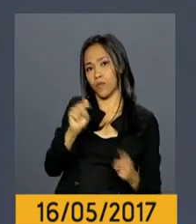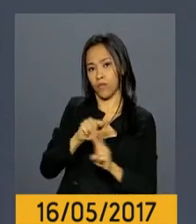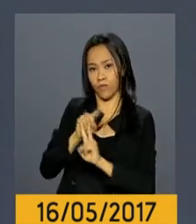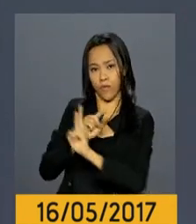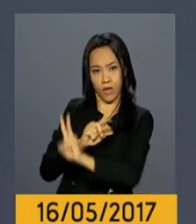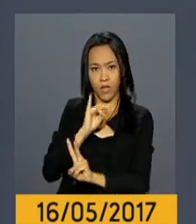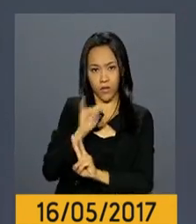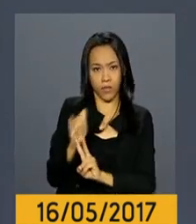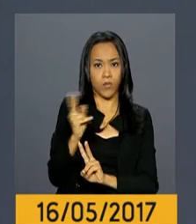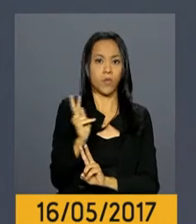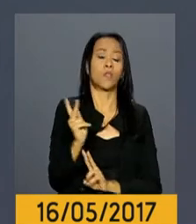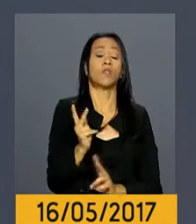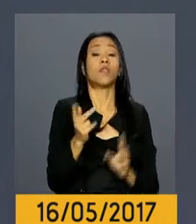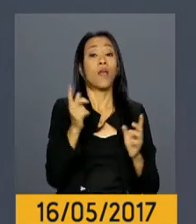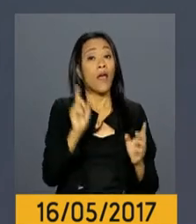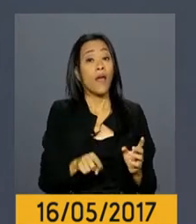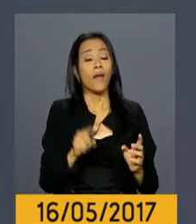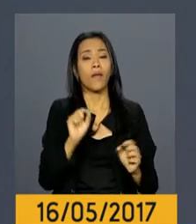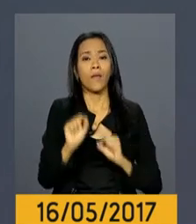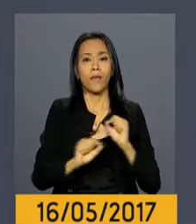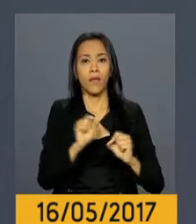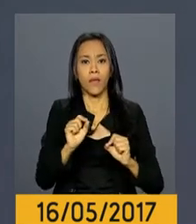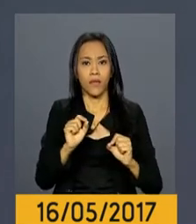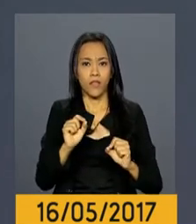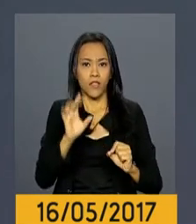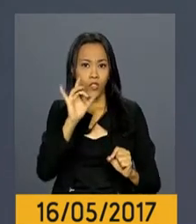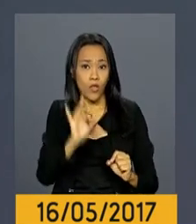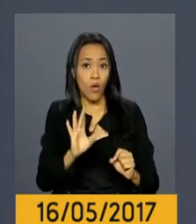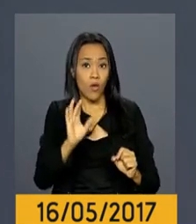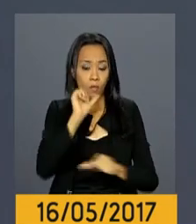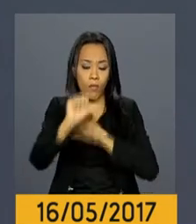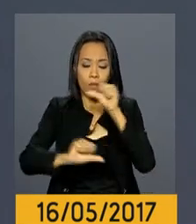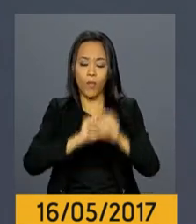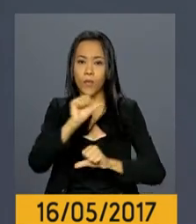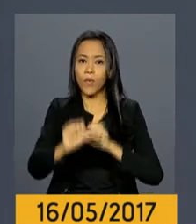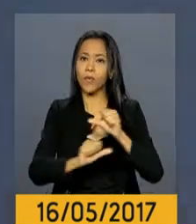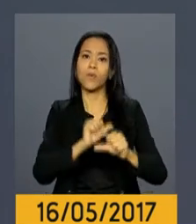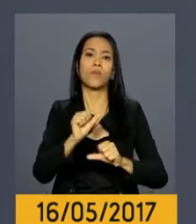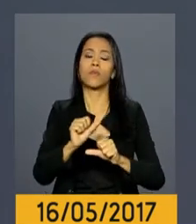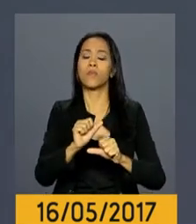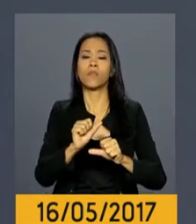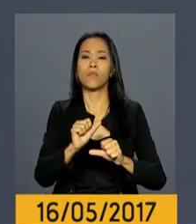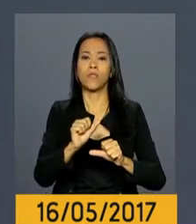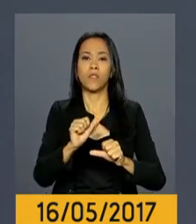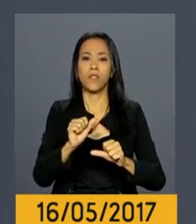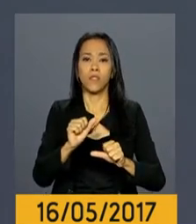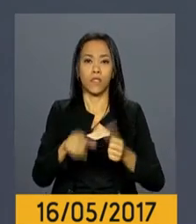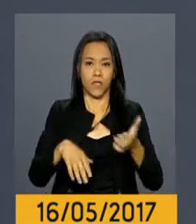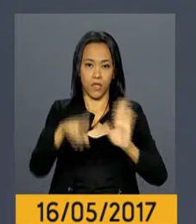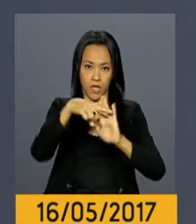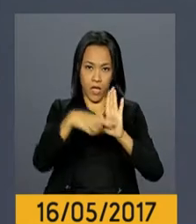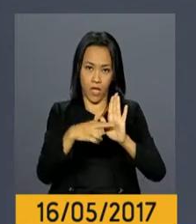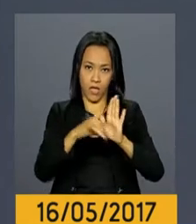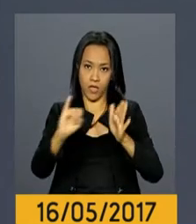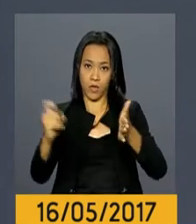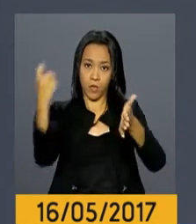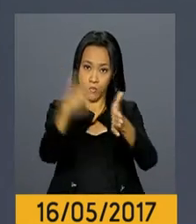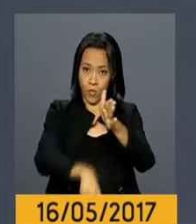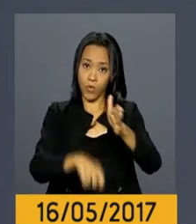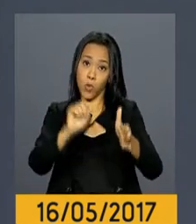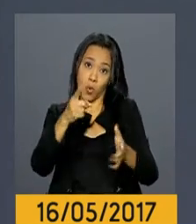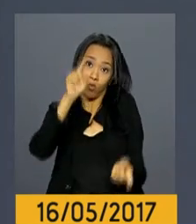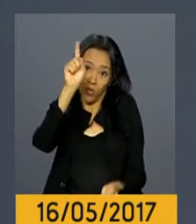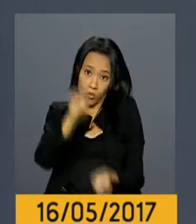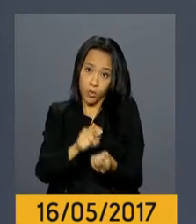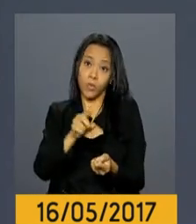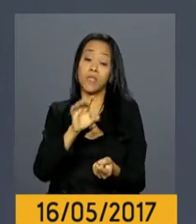logo uma repactuação federativa, porque só faz uma reforma federativa, tributária, ou uma simplificação tributária,